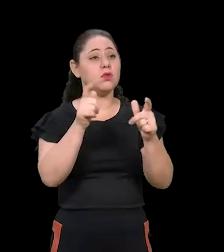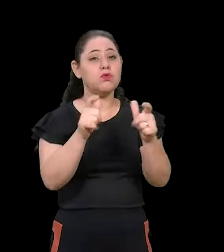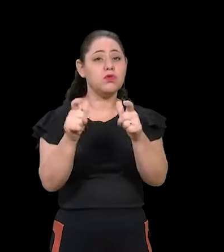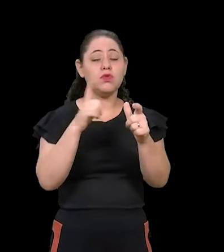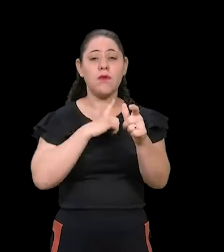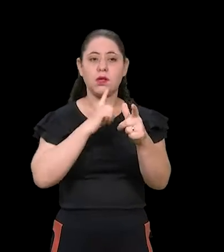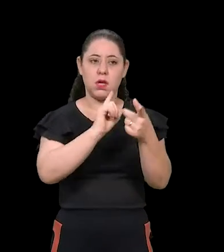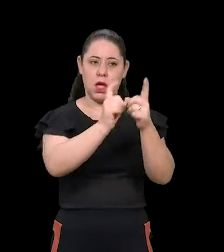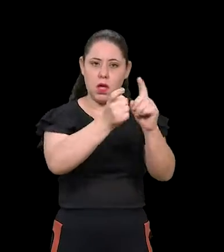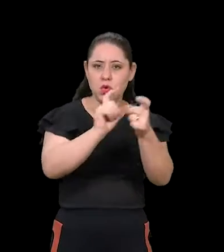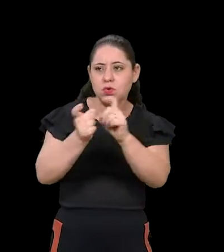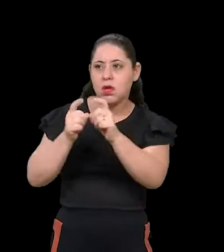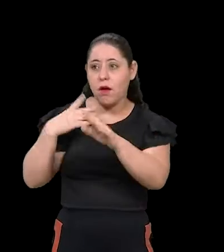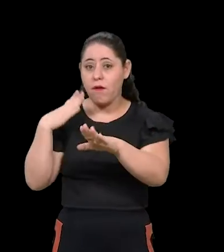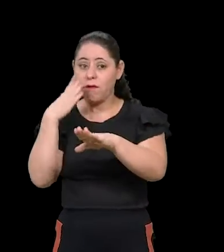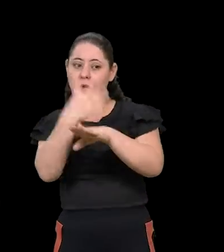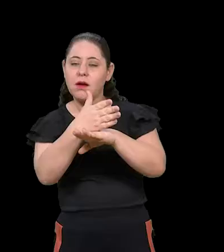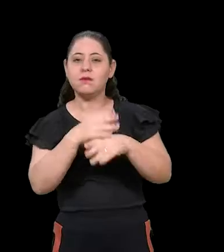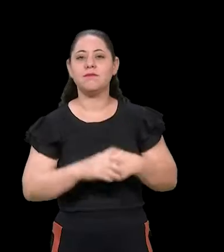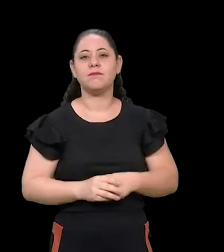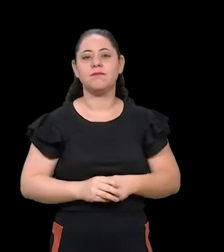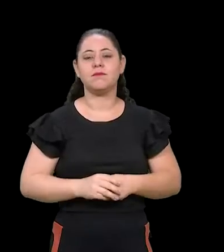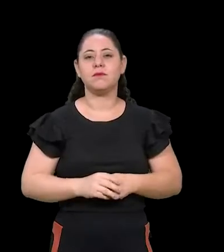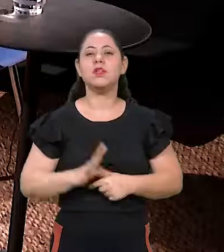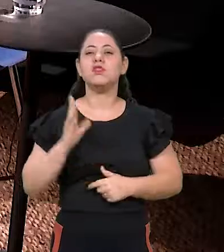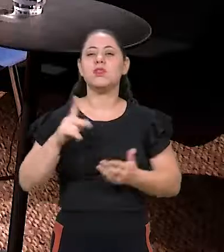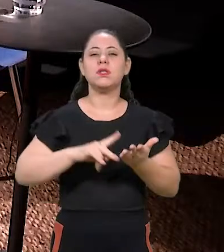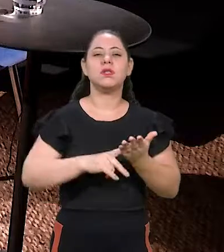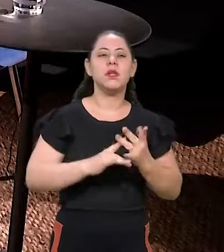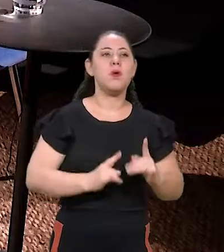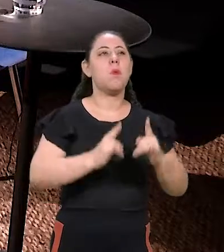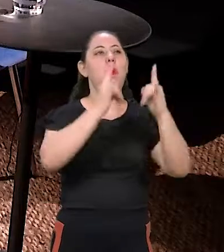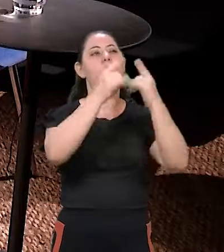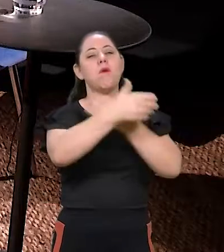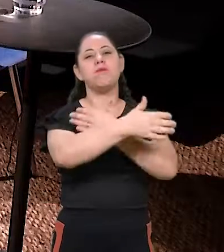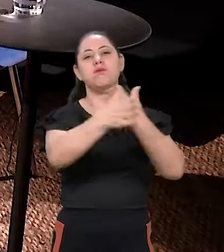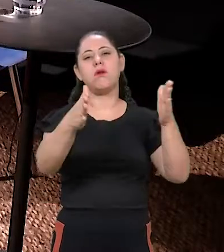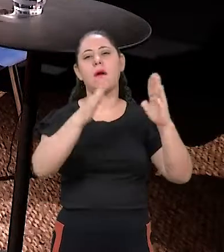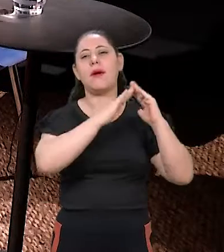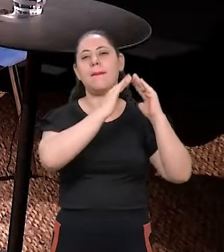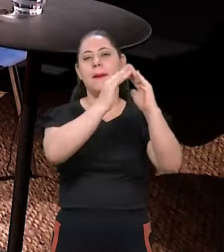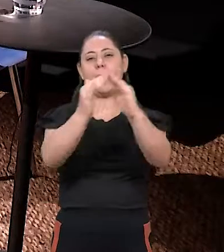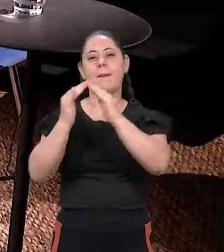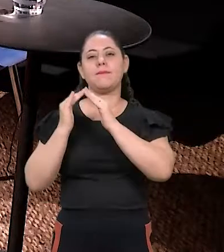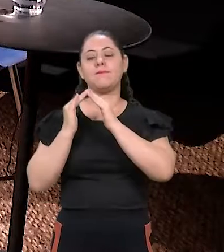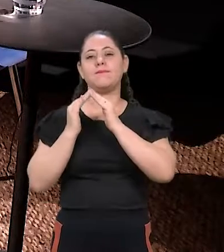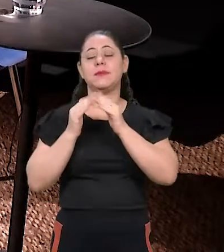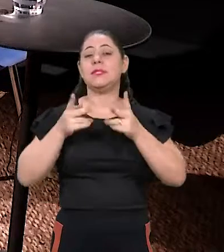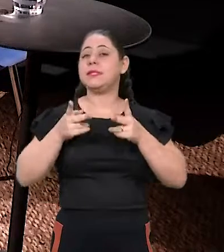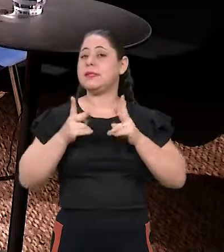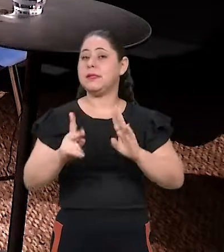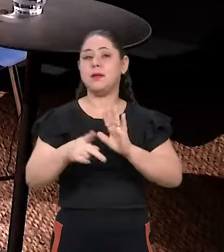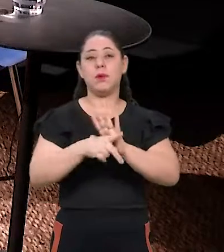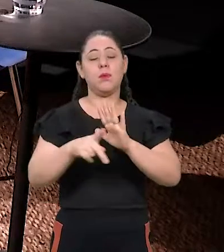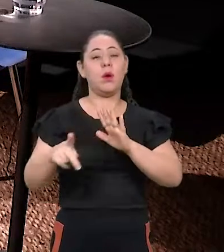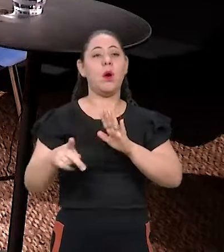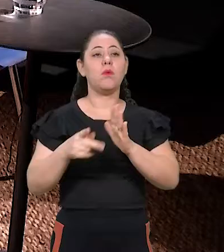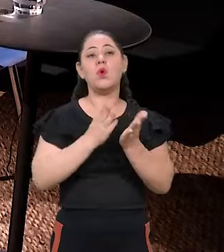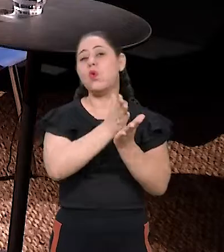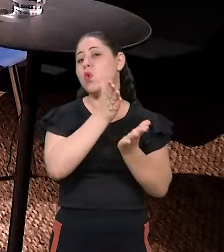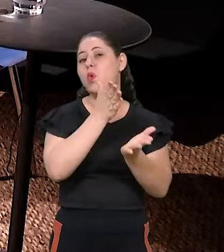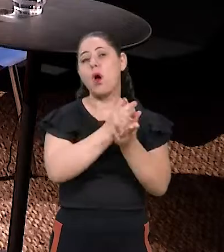participei, aonde tivesse uma reunião de coisa, eu estou lá. Eu já fui síndico de condomínio, então sempre tive